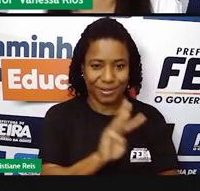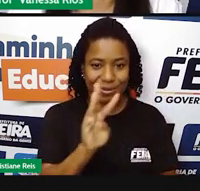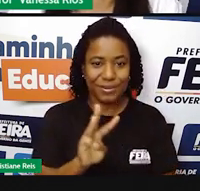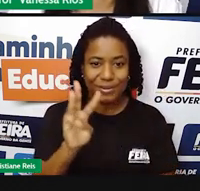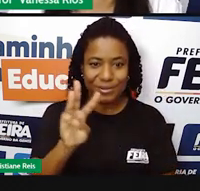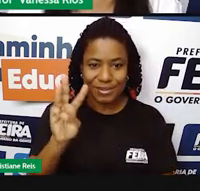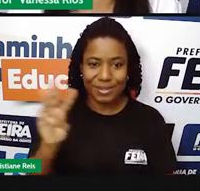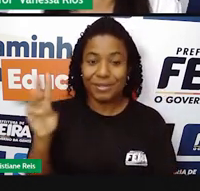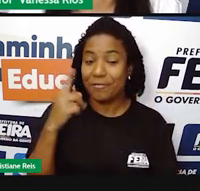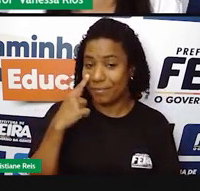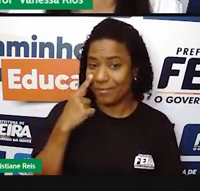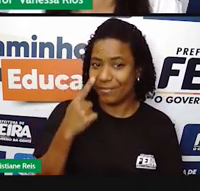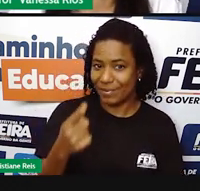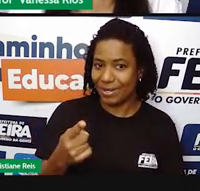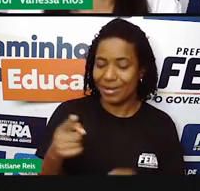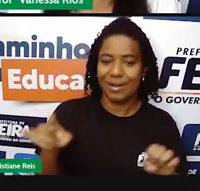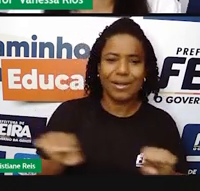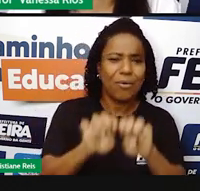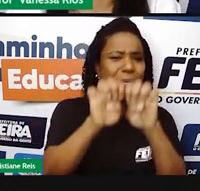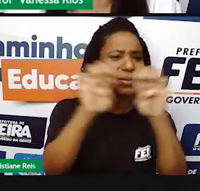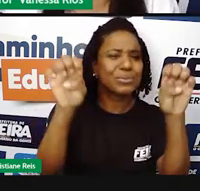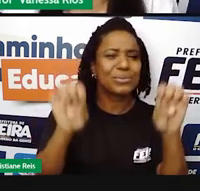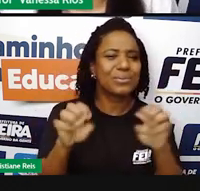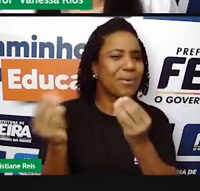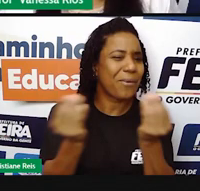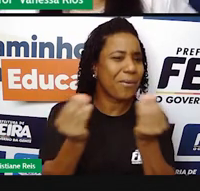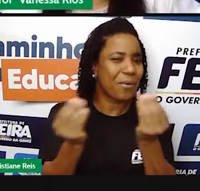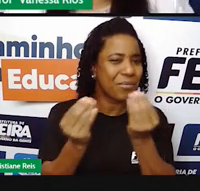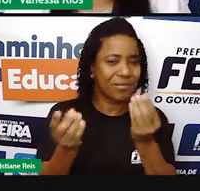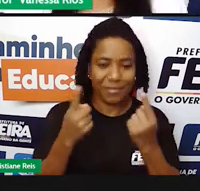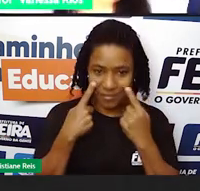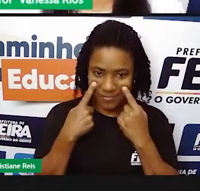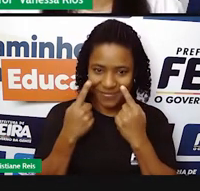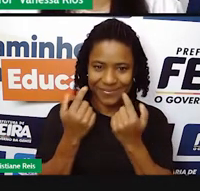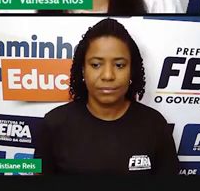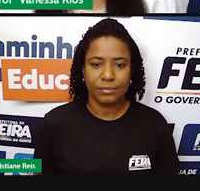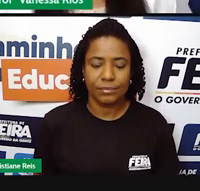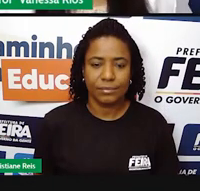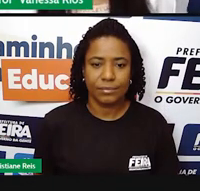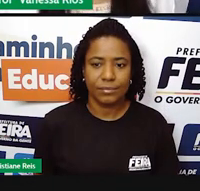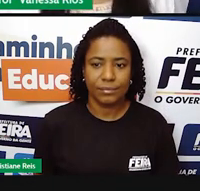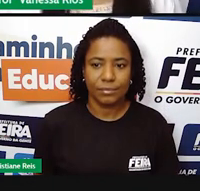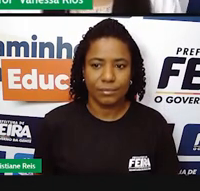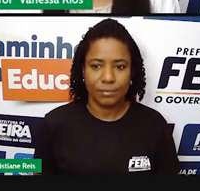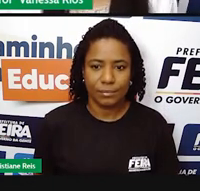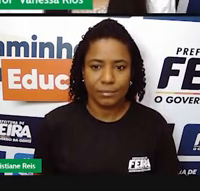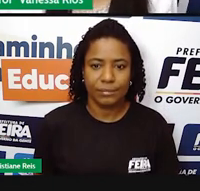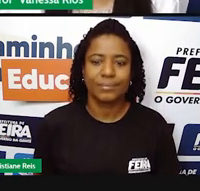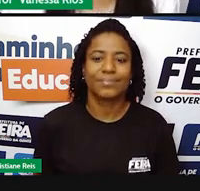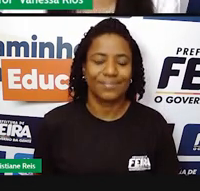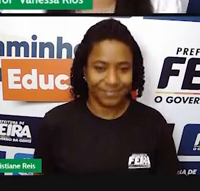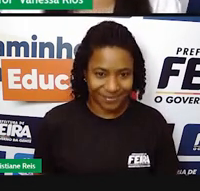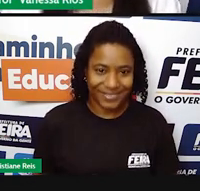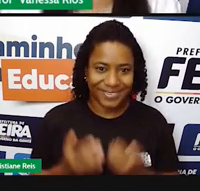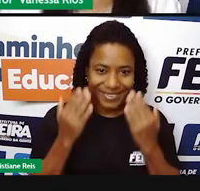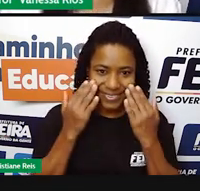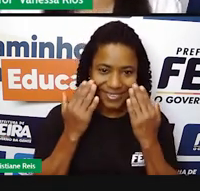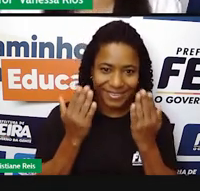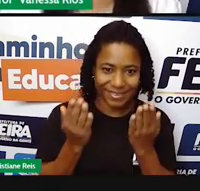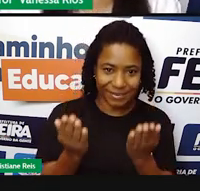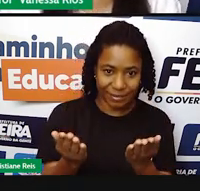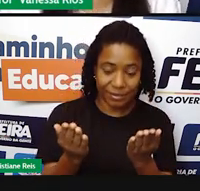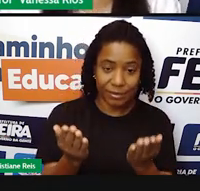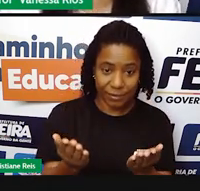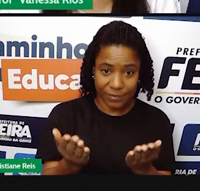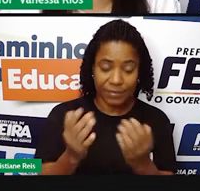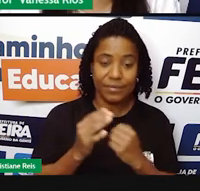as características da estrutura de uma reportagem. Então, vamos lá observar. Pronto, turma. Então, observem só.